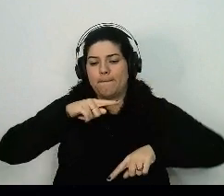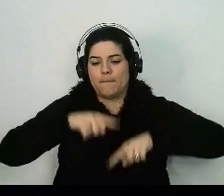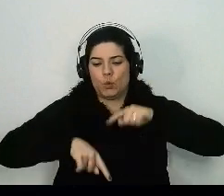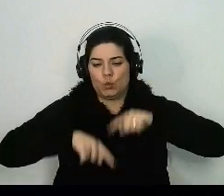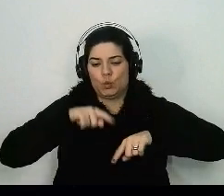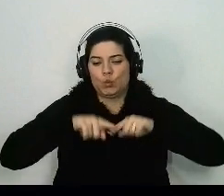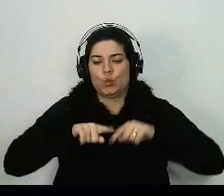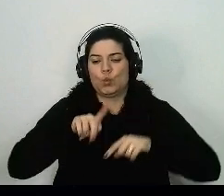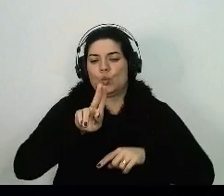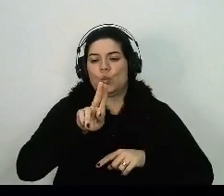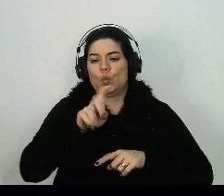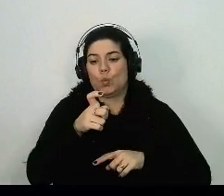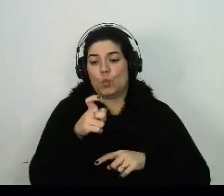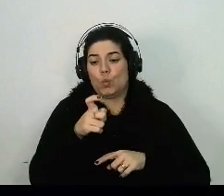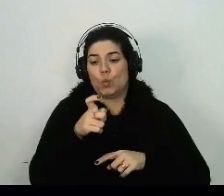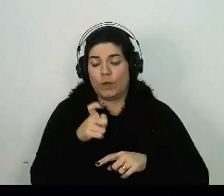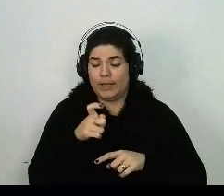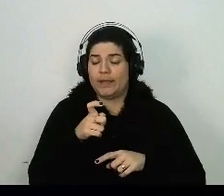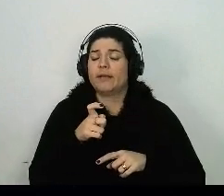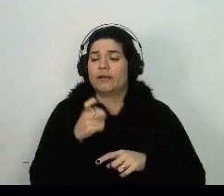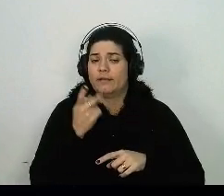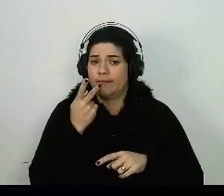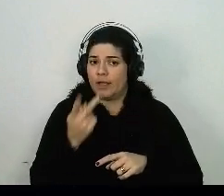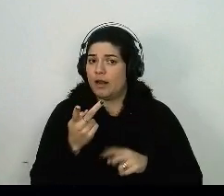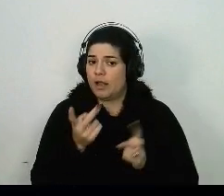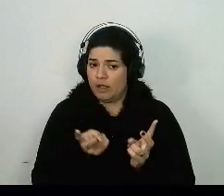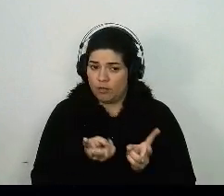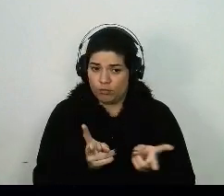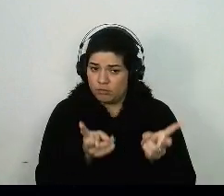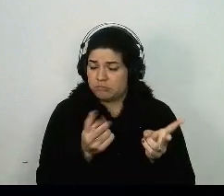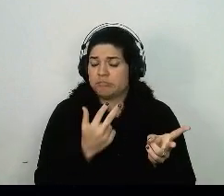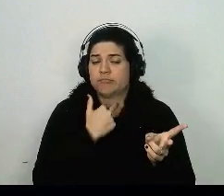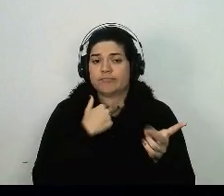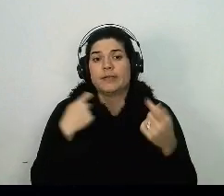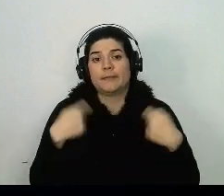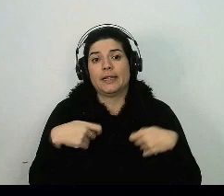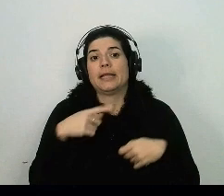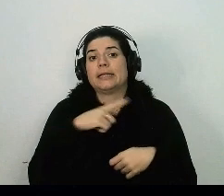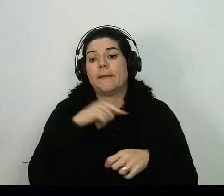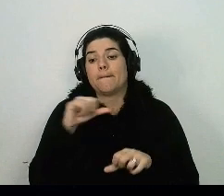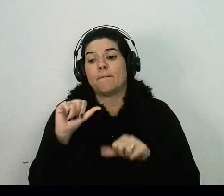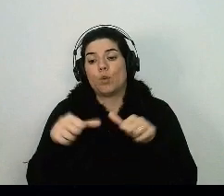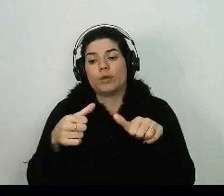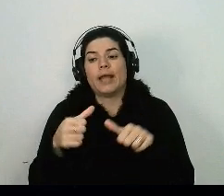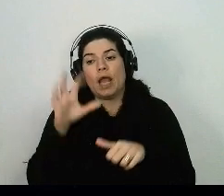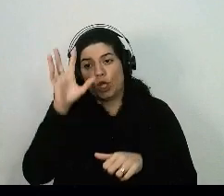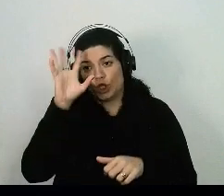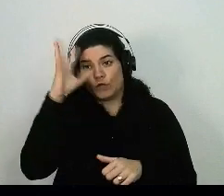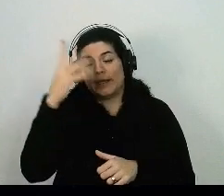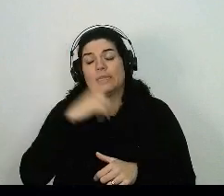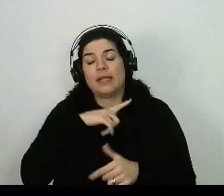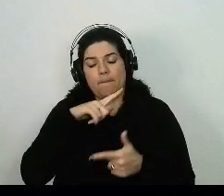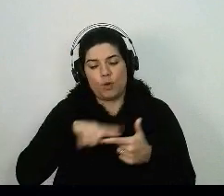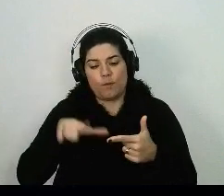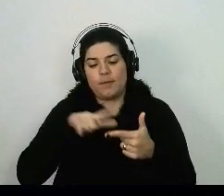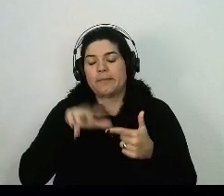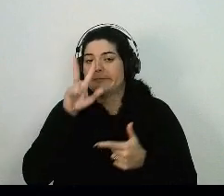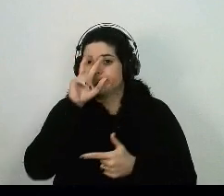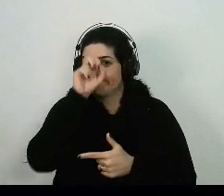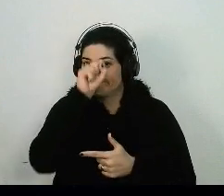não dá para continuar desse jeito. A gente tem um problema de usabilidade relativamente grande aí,